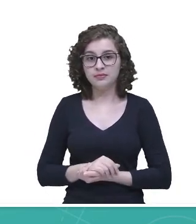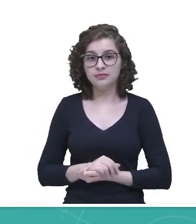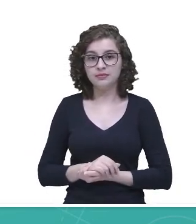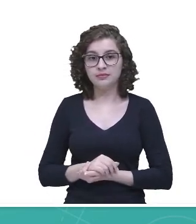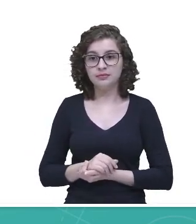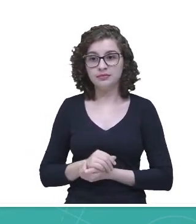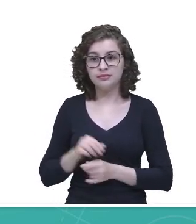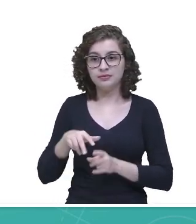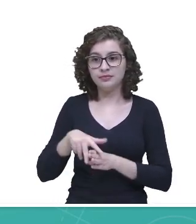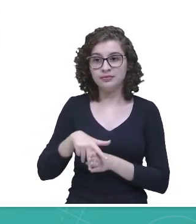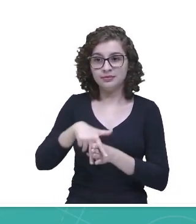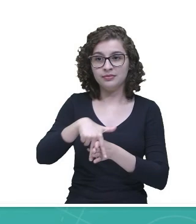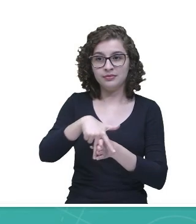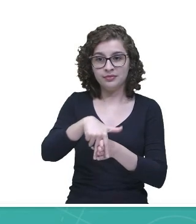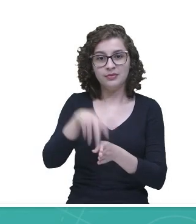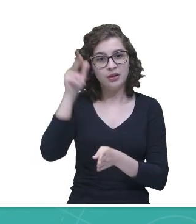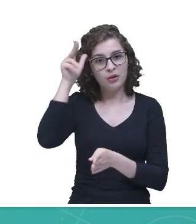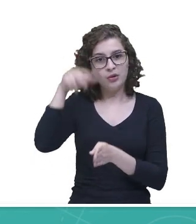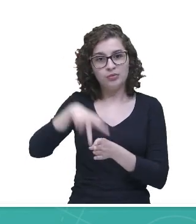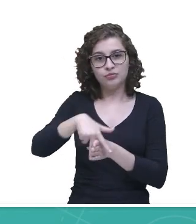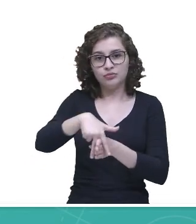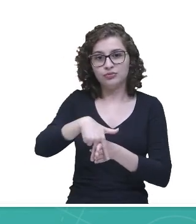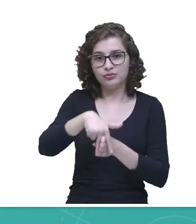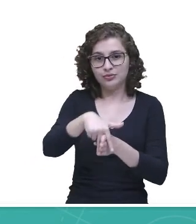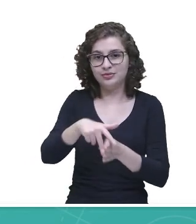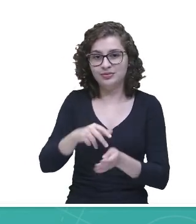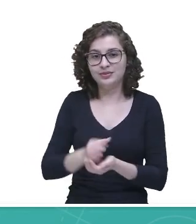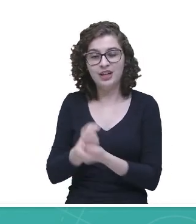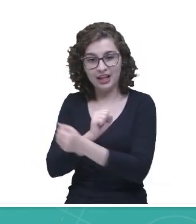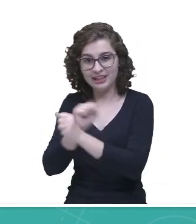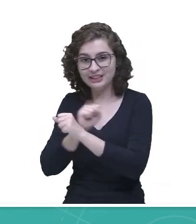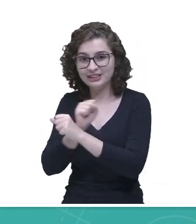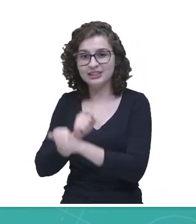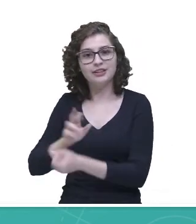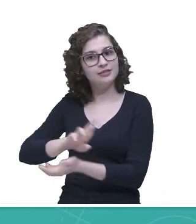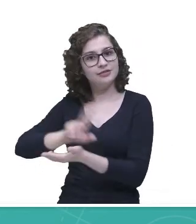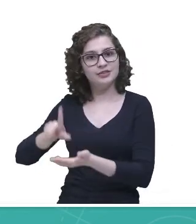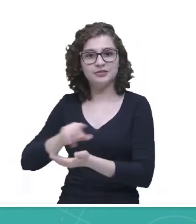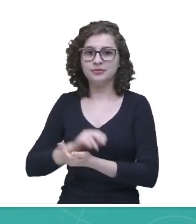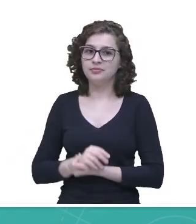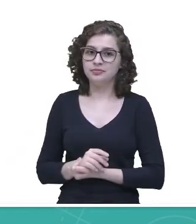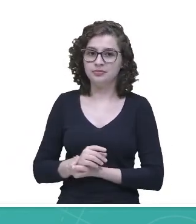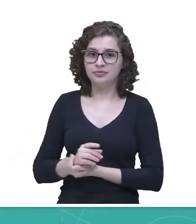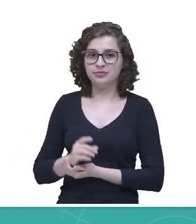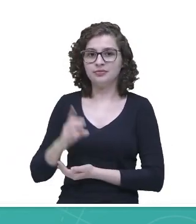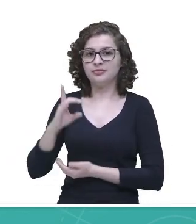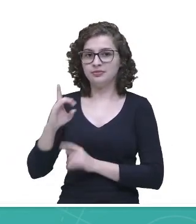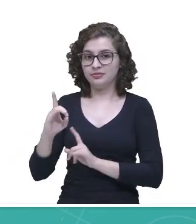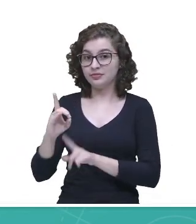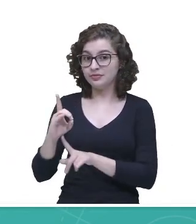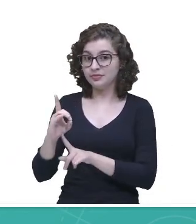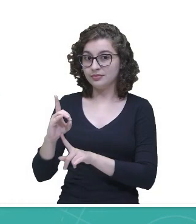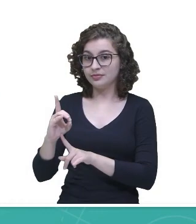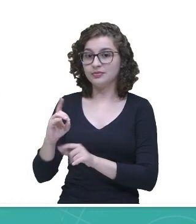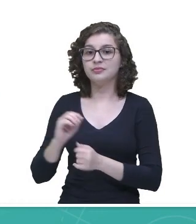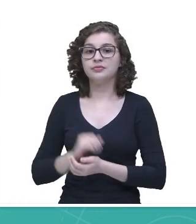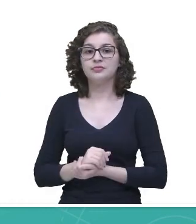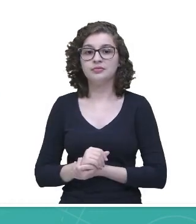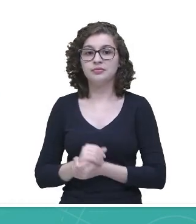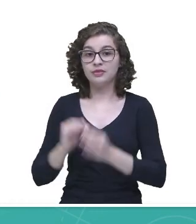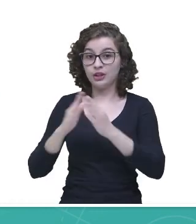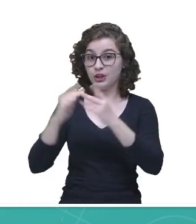meus alunos já mataram a charada aqui nos escravos, então nos sobrou quem? Letra D,